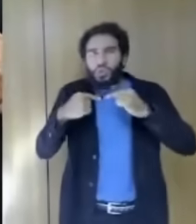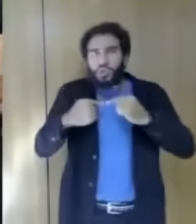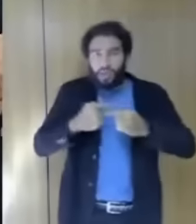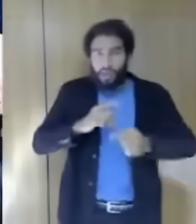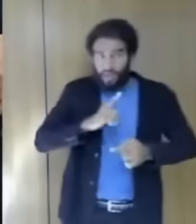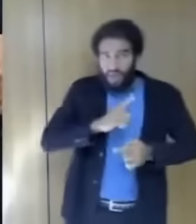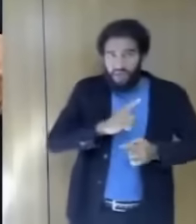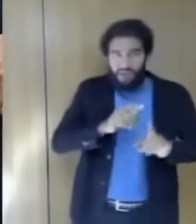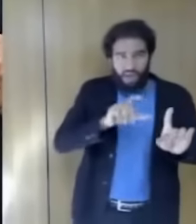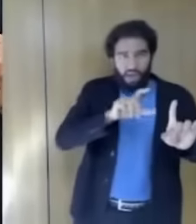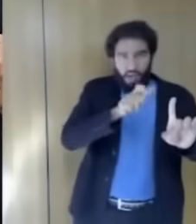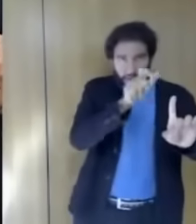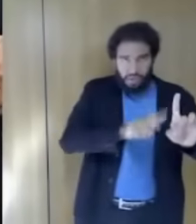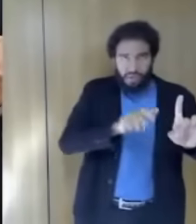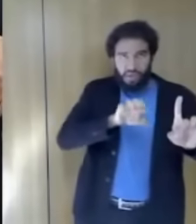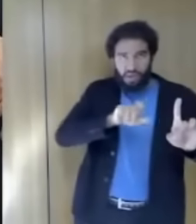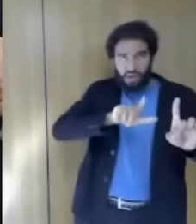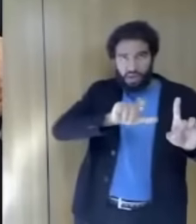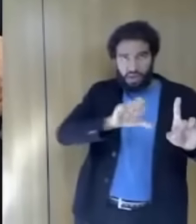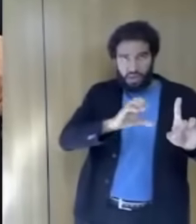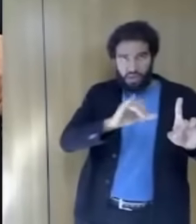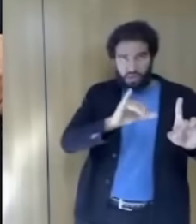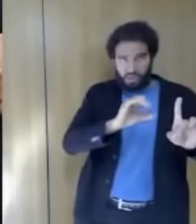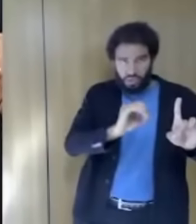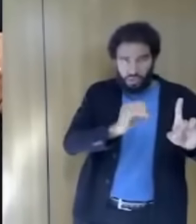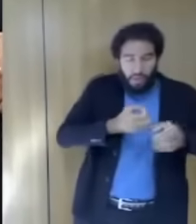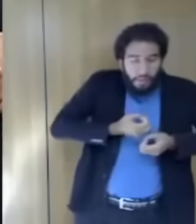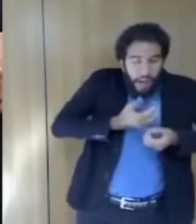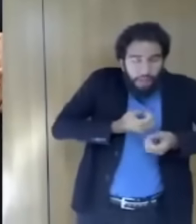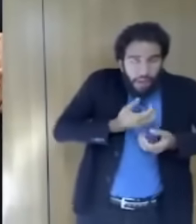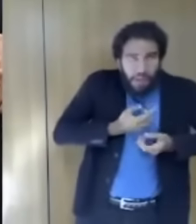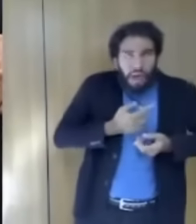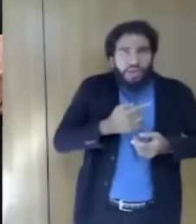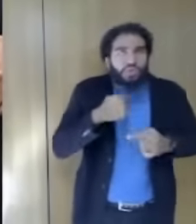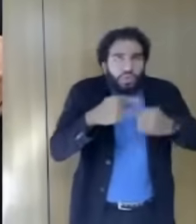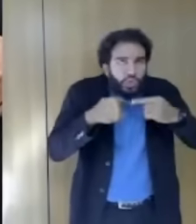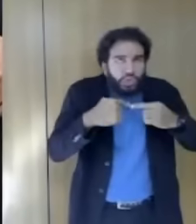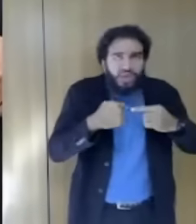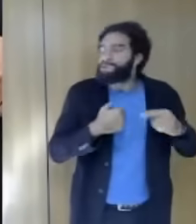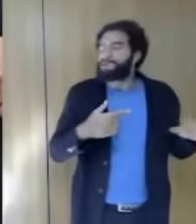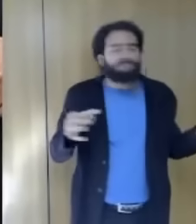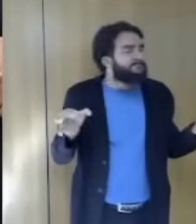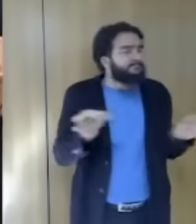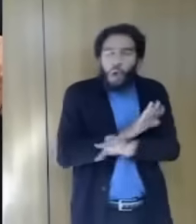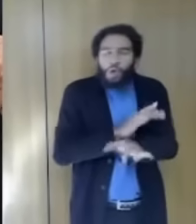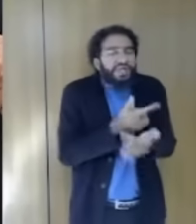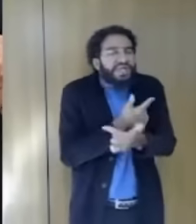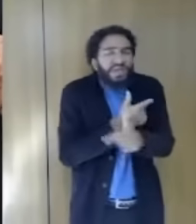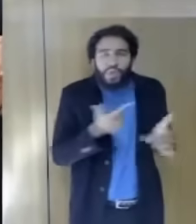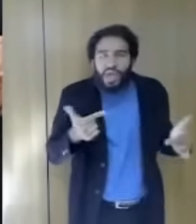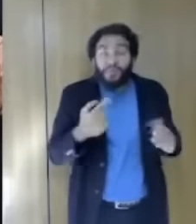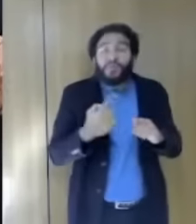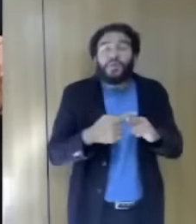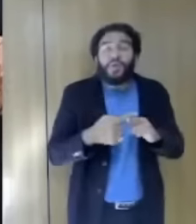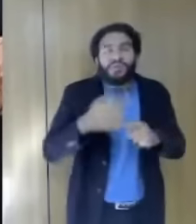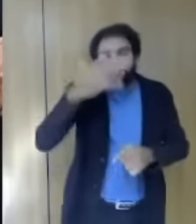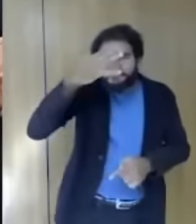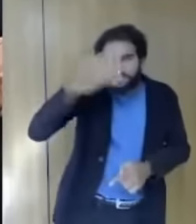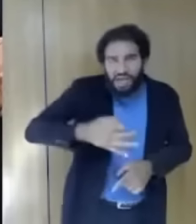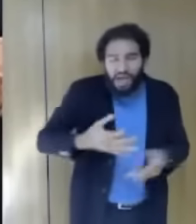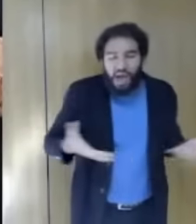do senhor Elcio, essas dúvidas se acham removidas, porque há convergência